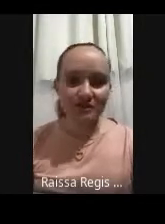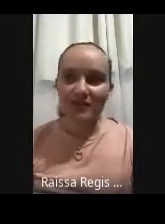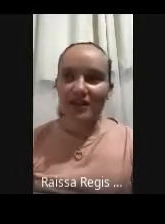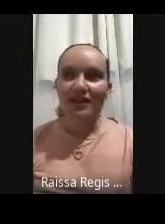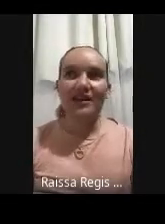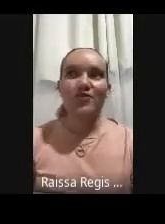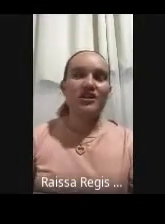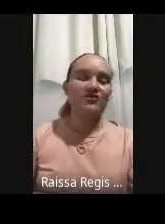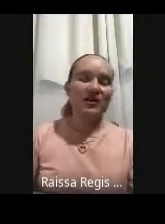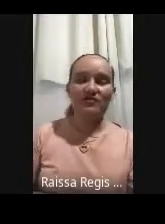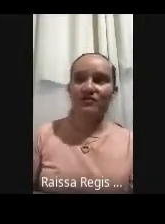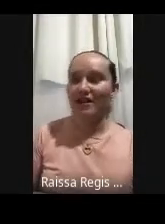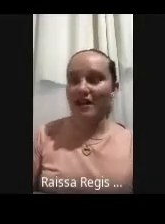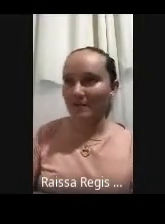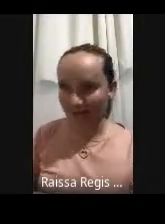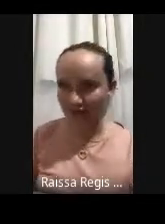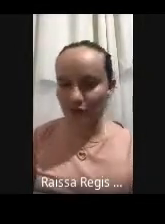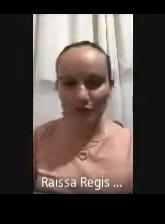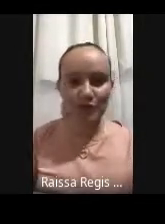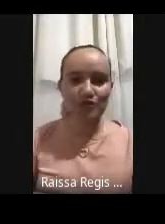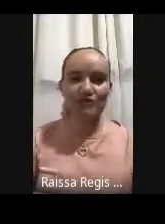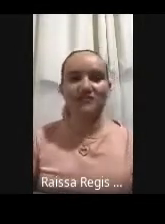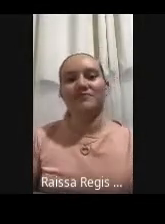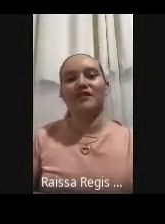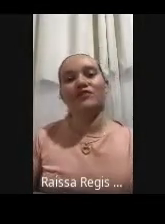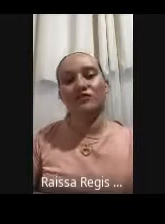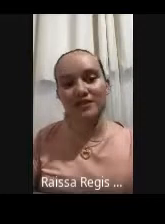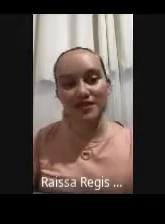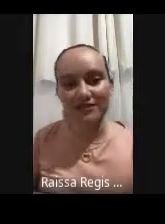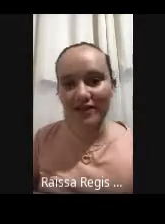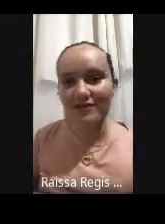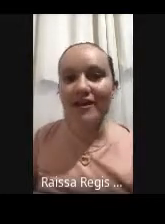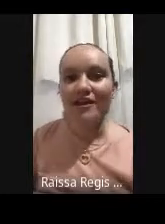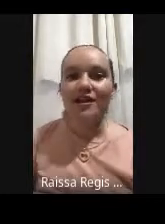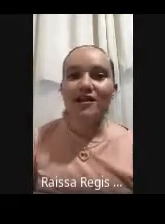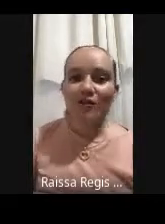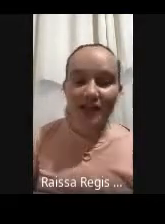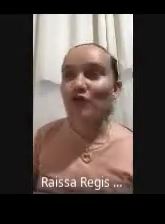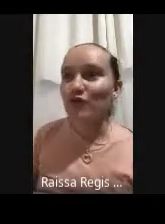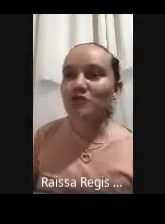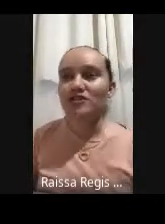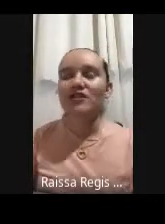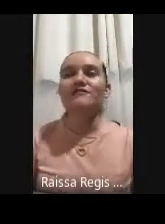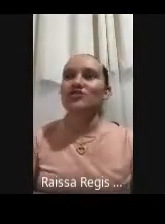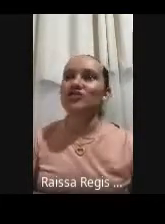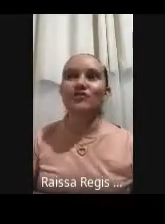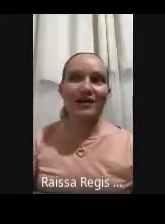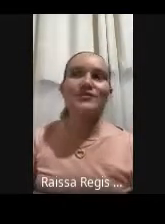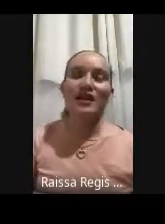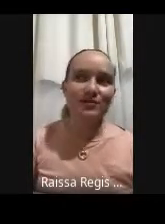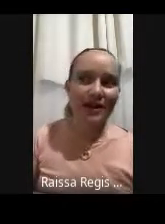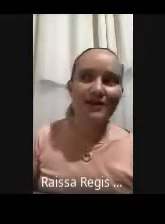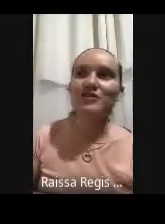writing, que é o que a gente vai falar mais aqui hoje. Nossa oficina tem o foco de